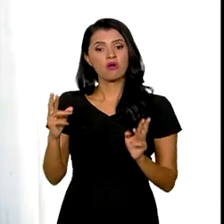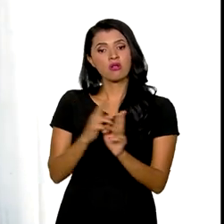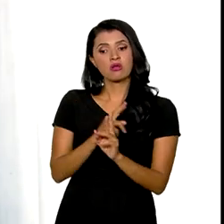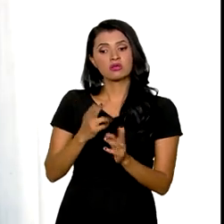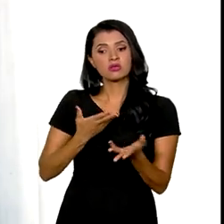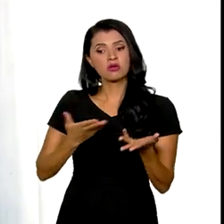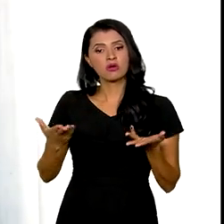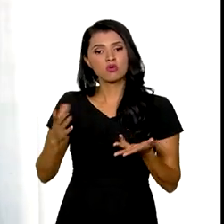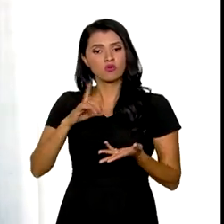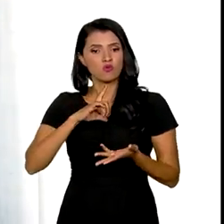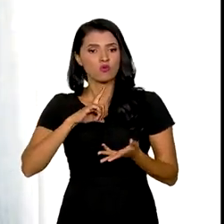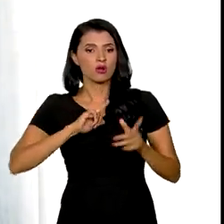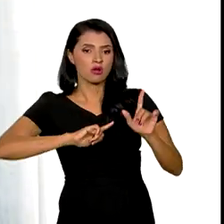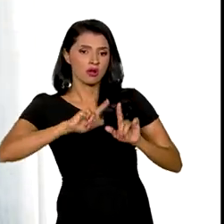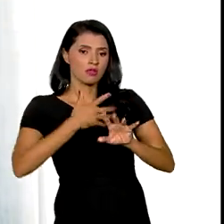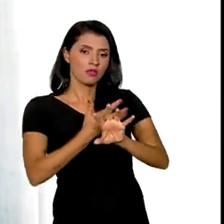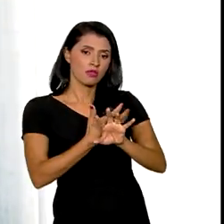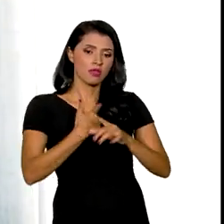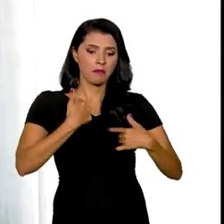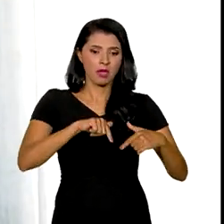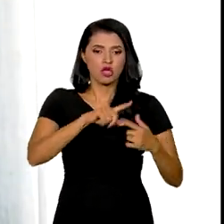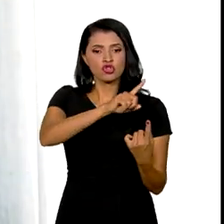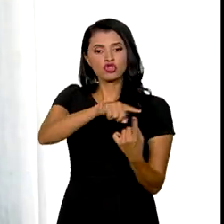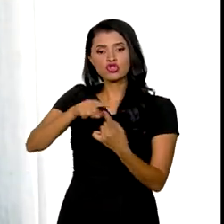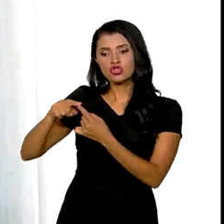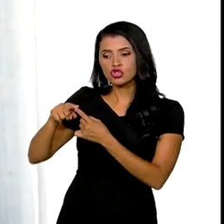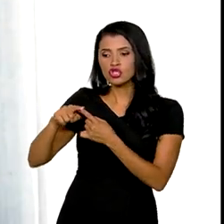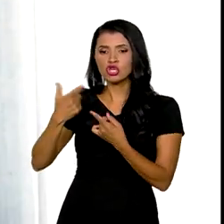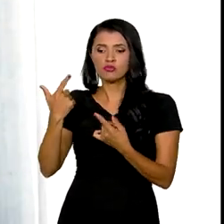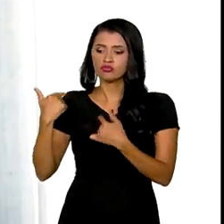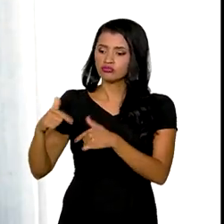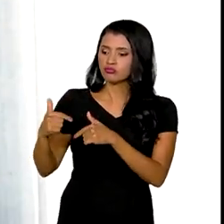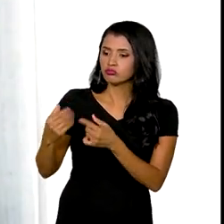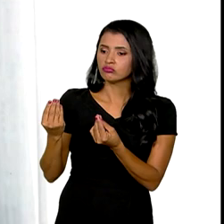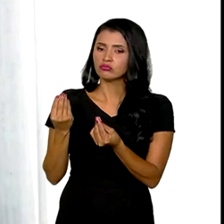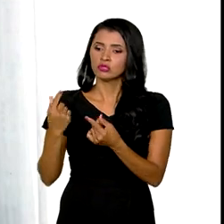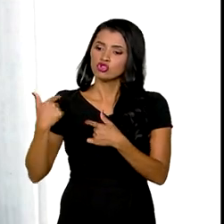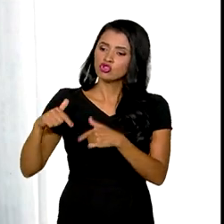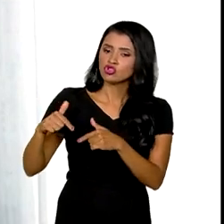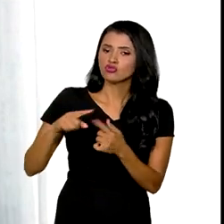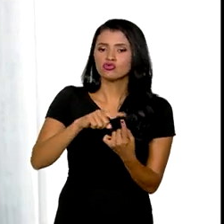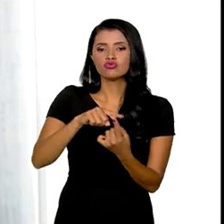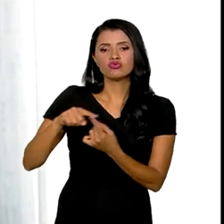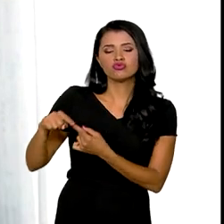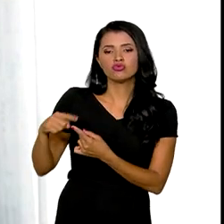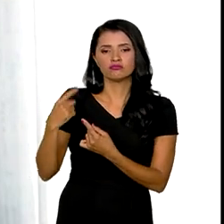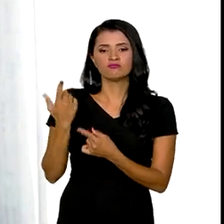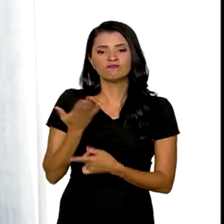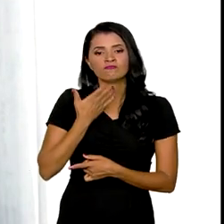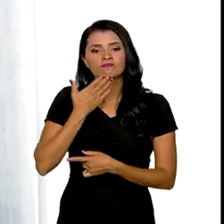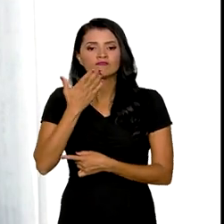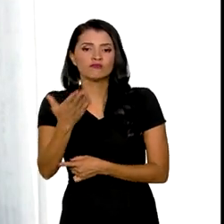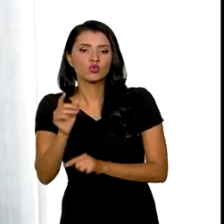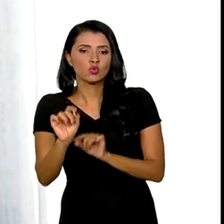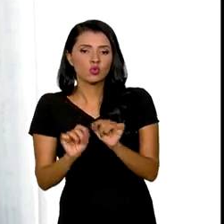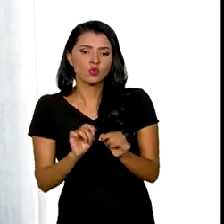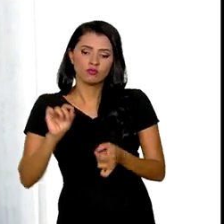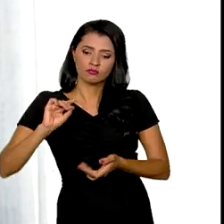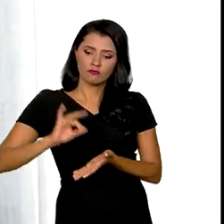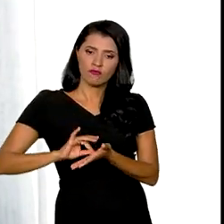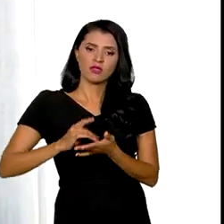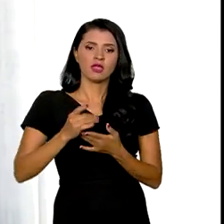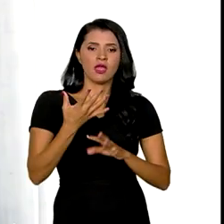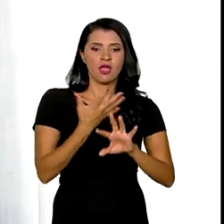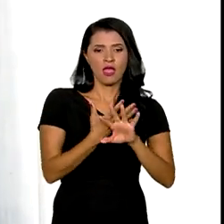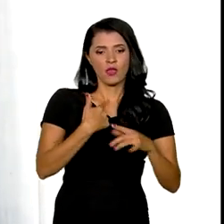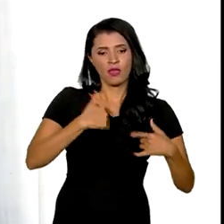né, entre o teletrabalho e tipos de ocupações, né, tipos de trabalho que favorecem a realização do